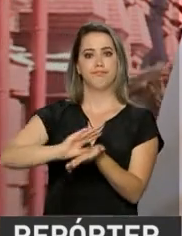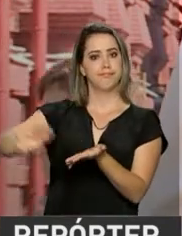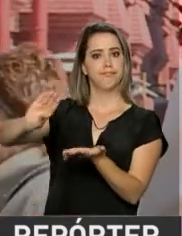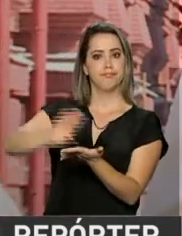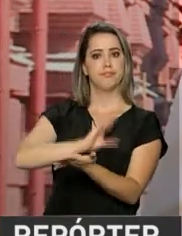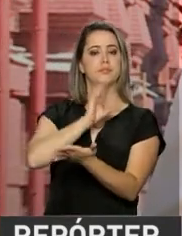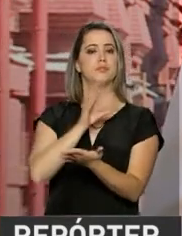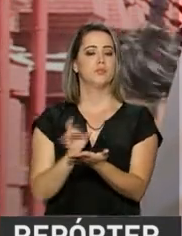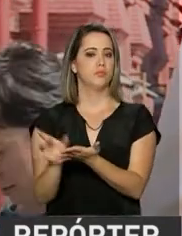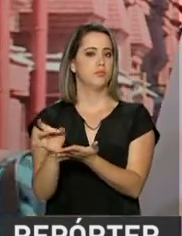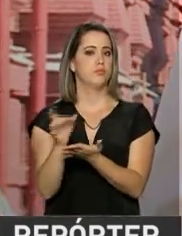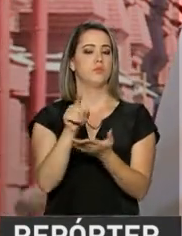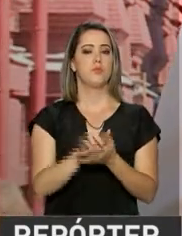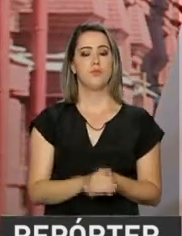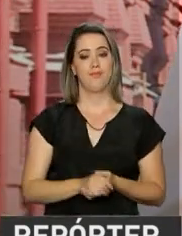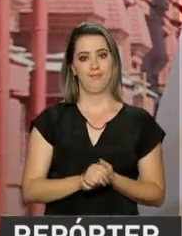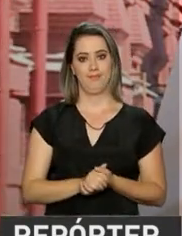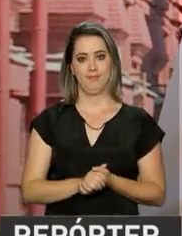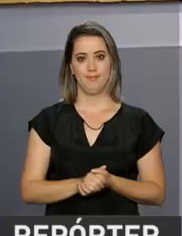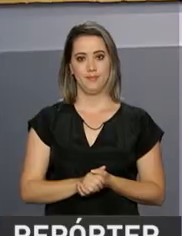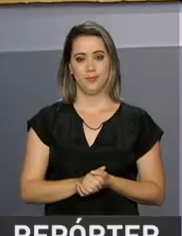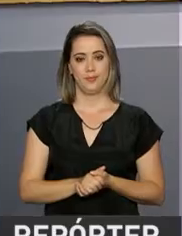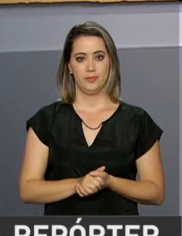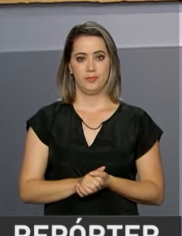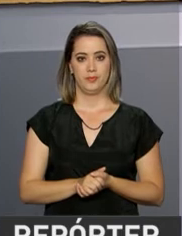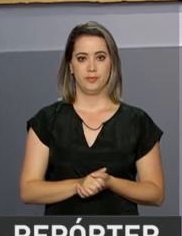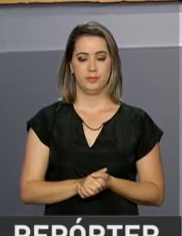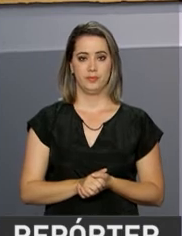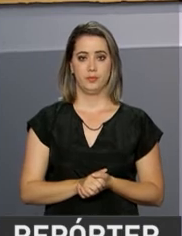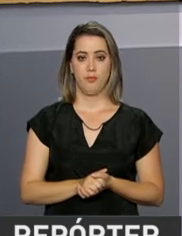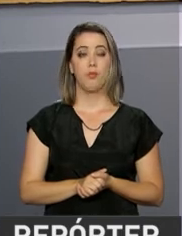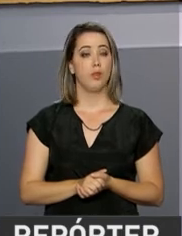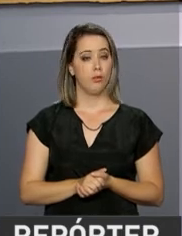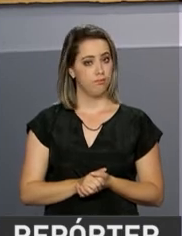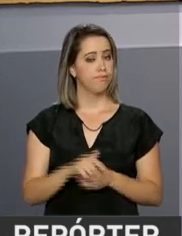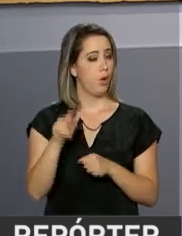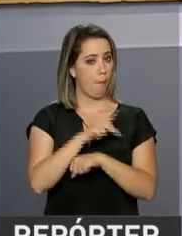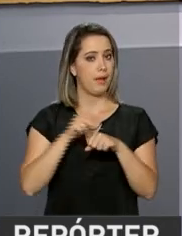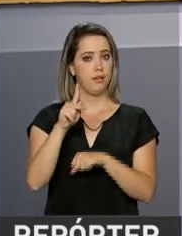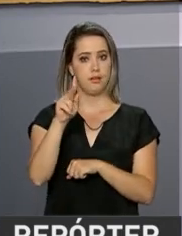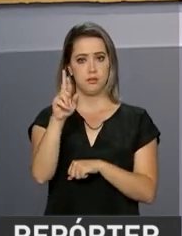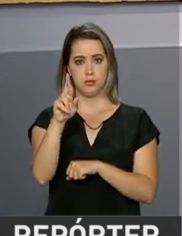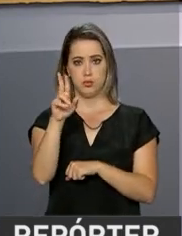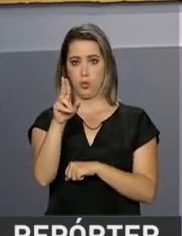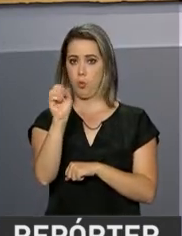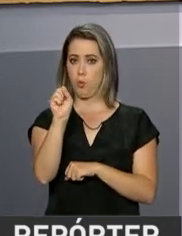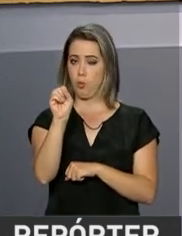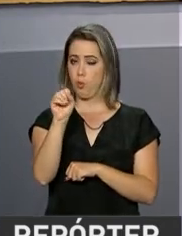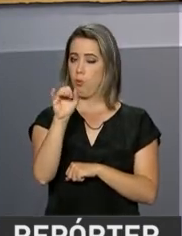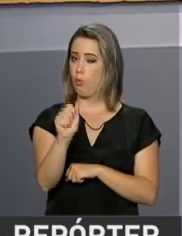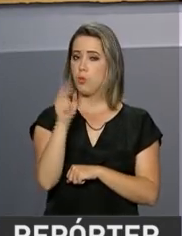investimentos. De Moscou, na Rússia, Thaíssa Dias. E a Rússia é um parceiro comercial importante para o Brasil.